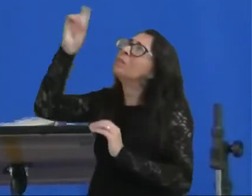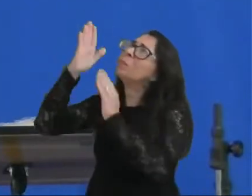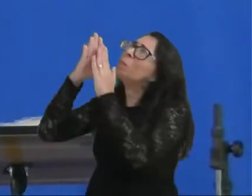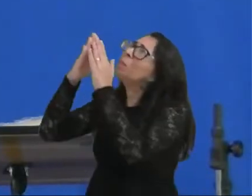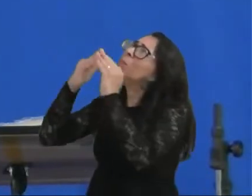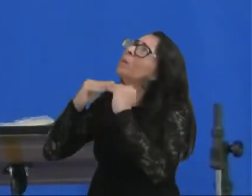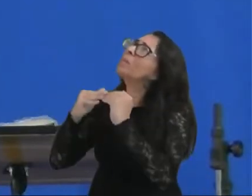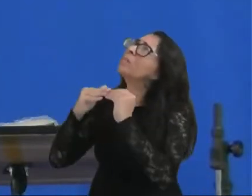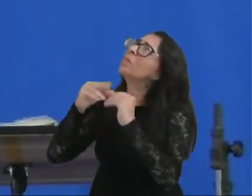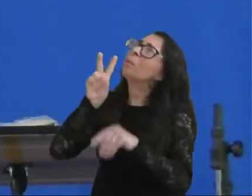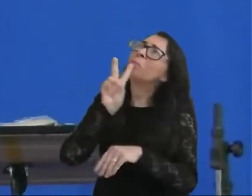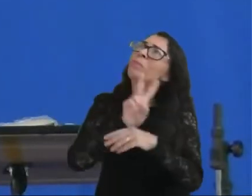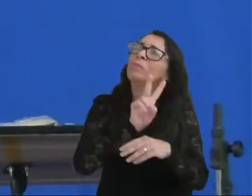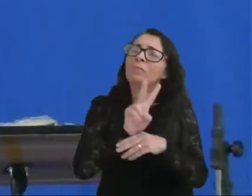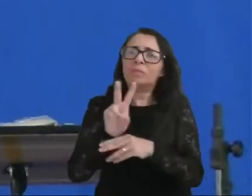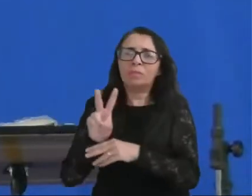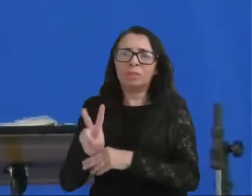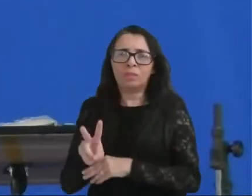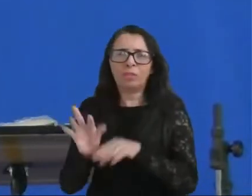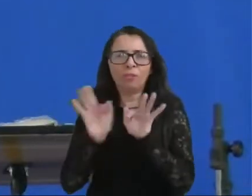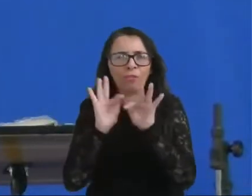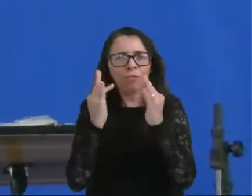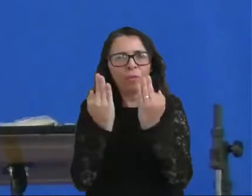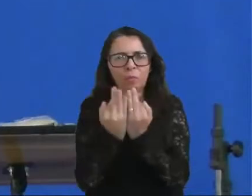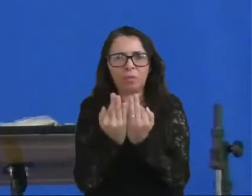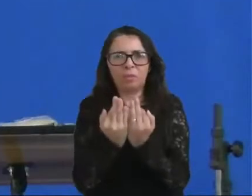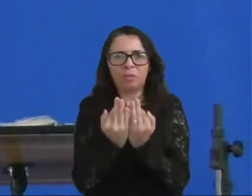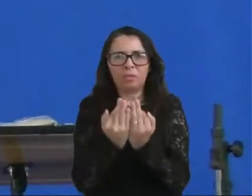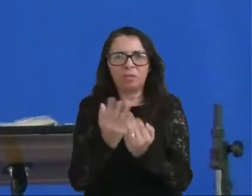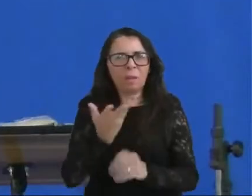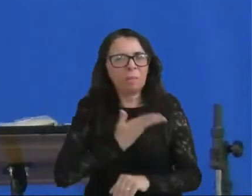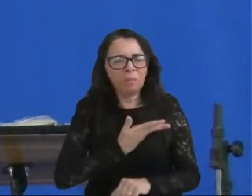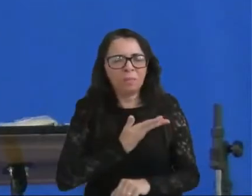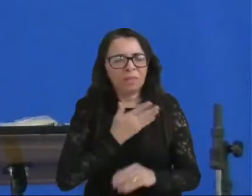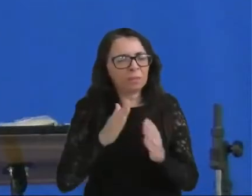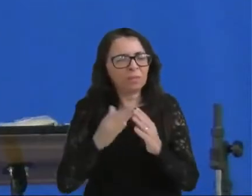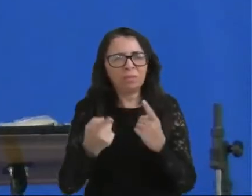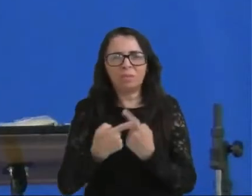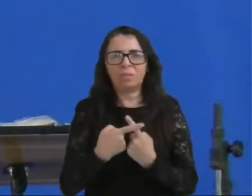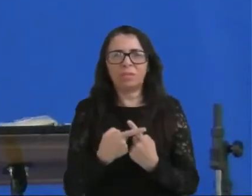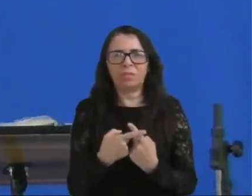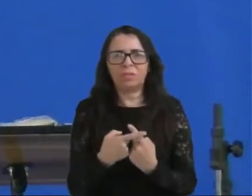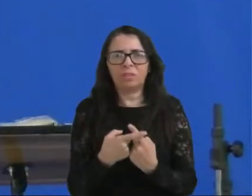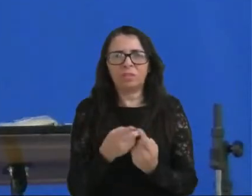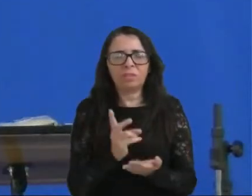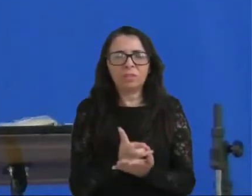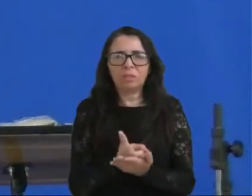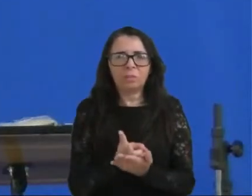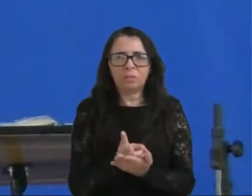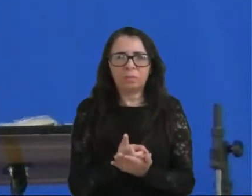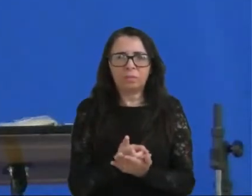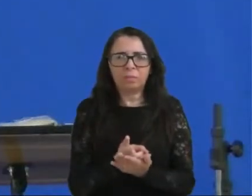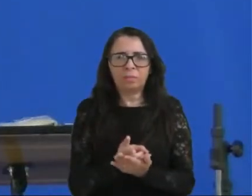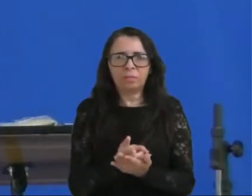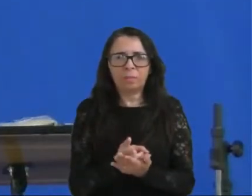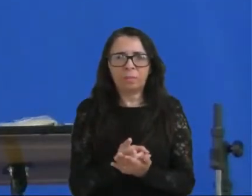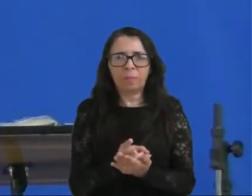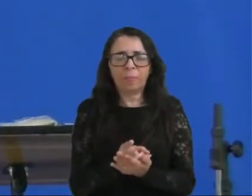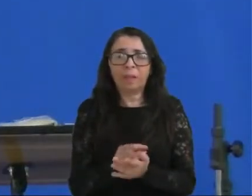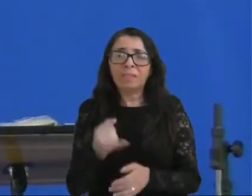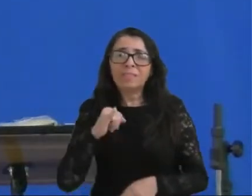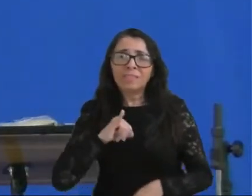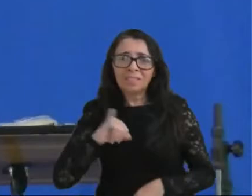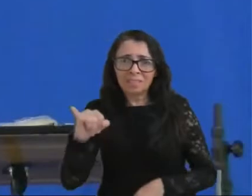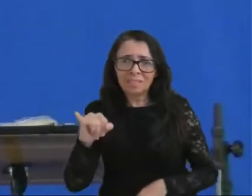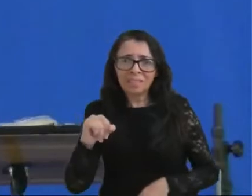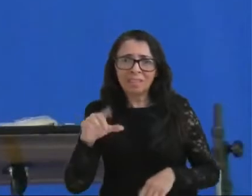pessoas para culpar. Pode culpar o pastor, pode culpar um membro da igreja, você pode culpar a igreja, que a igreja é uma igreja fria, uma